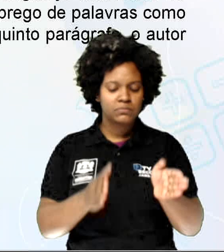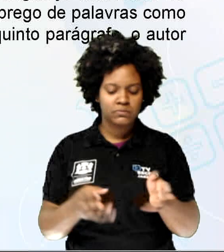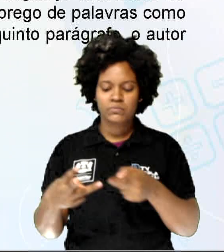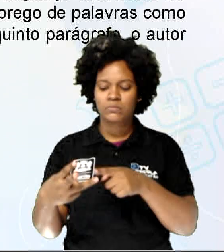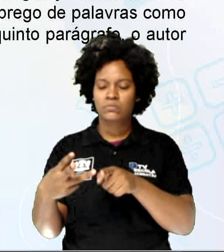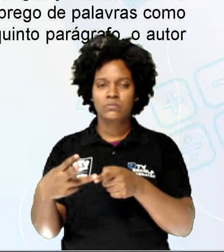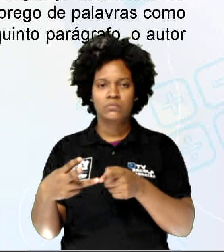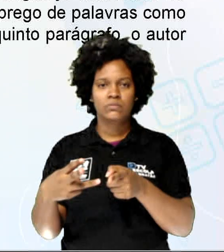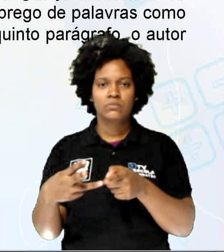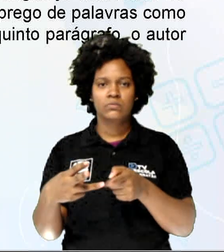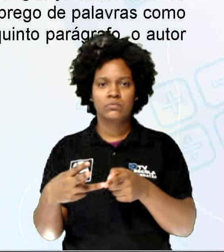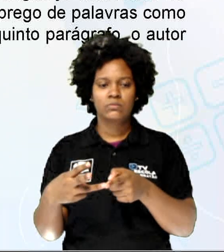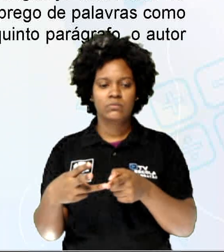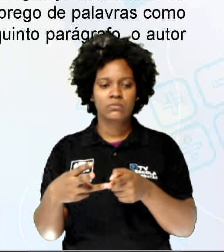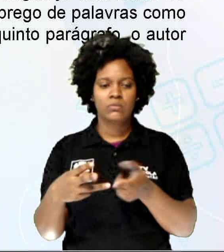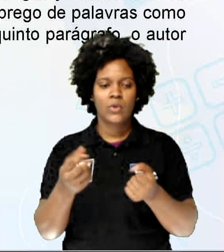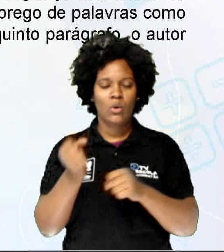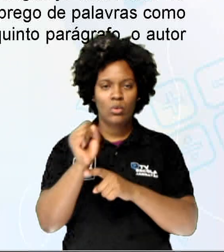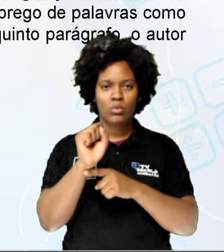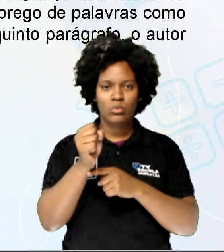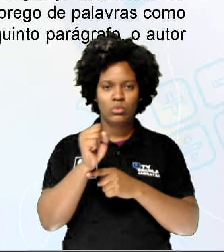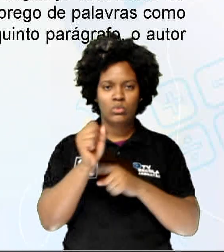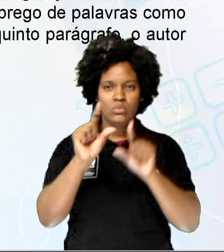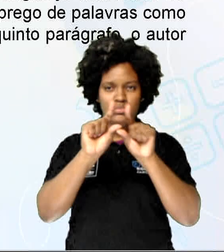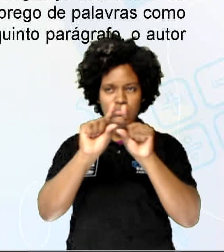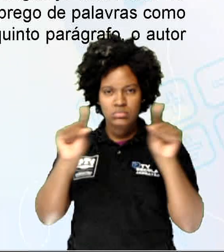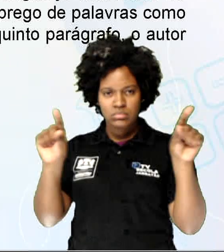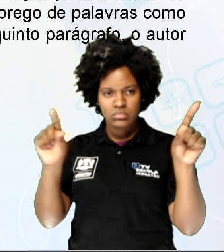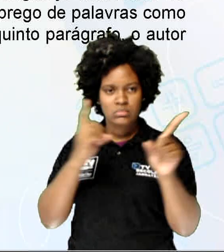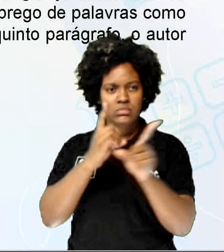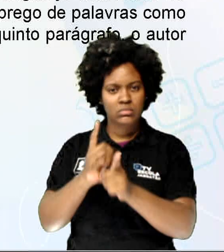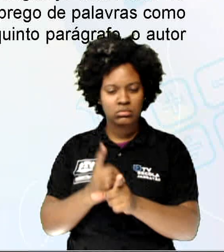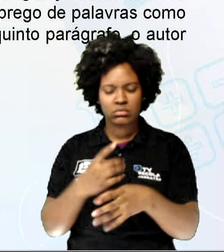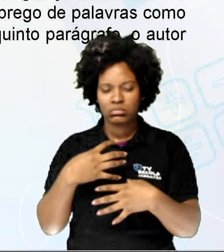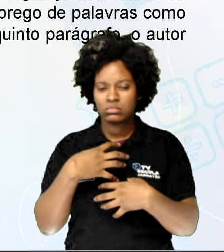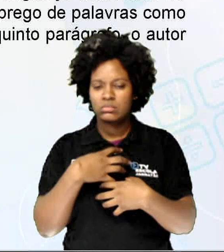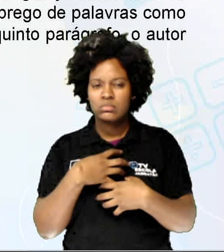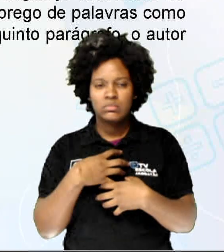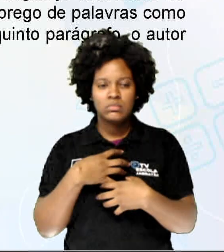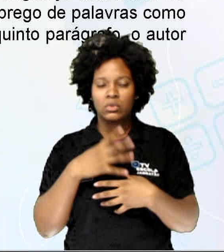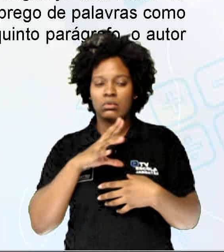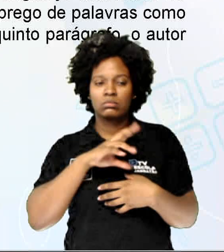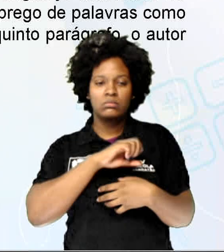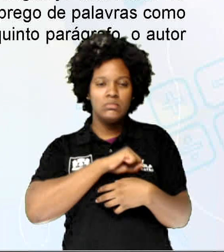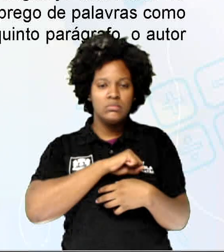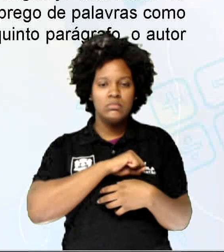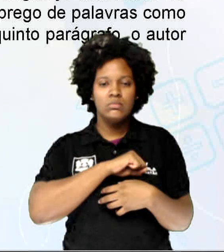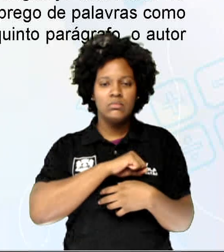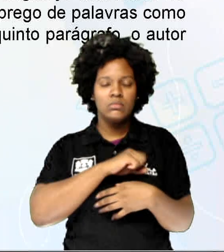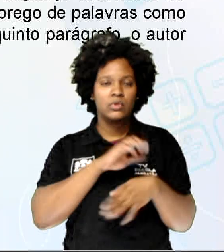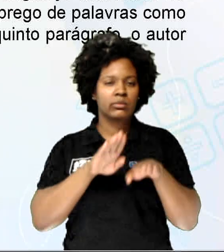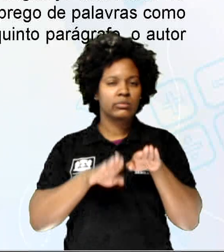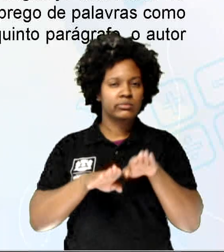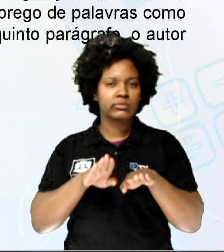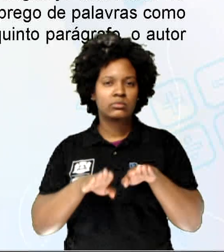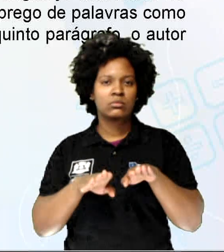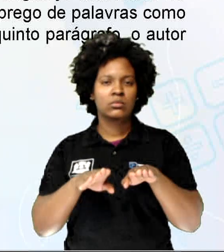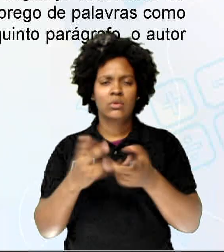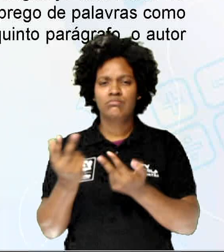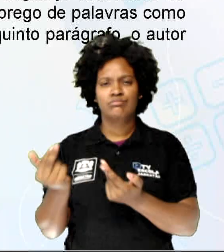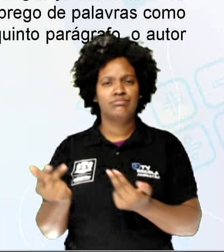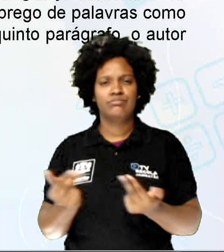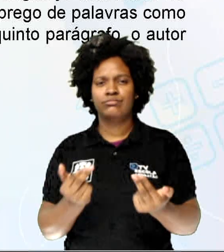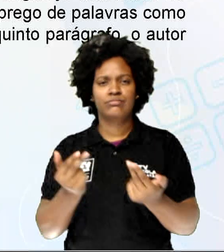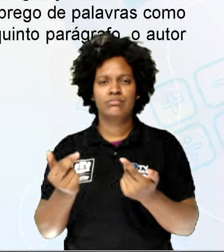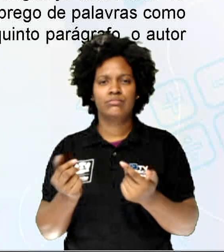formas verbais sublinhadas, no caso, se descobrem, se sentem, amam, depende, é o mesmo,